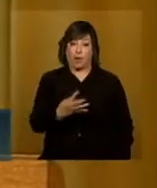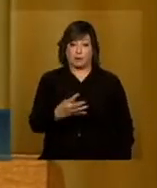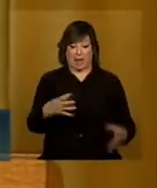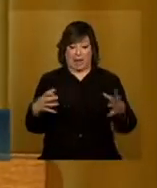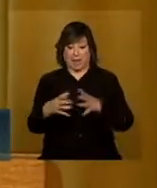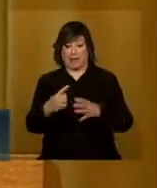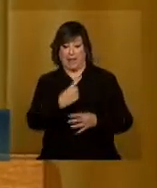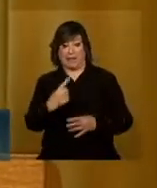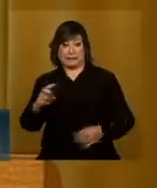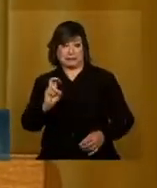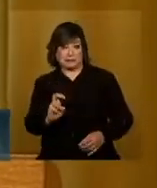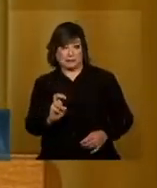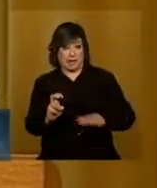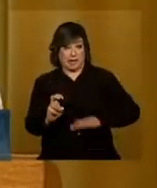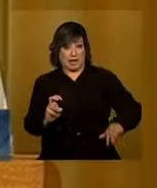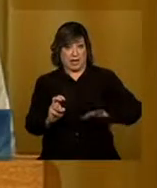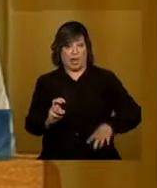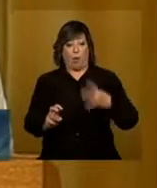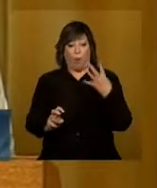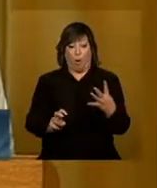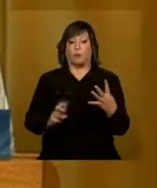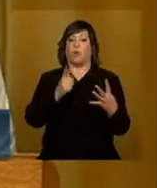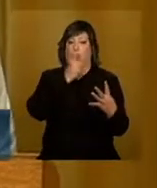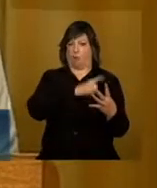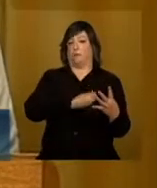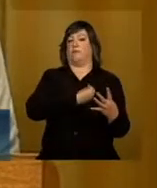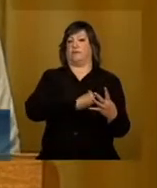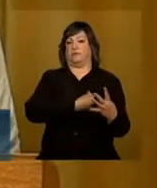quatro em cada cinco crianças sobrevivem.